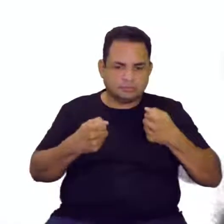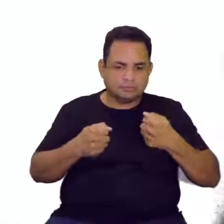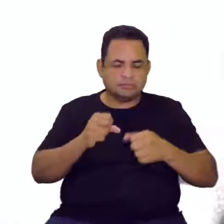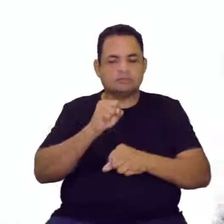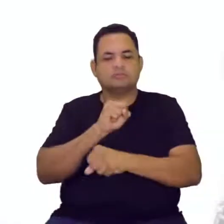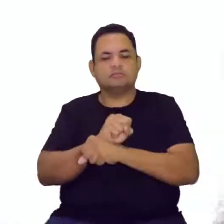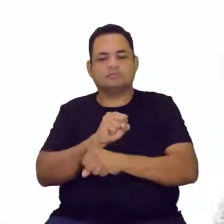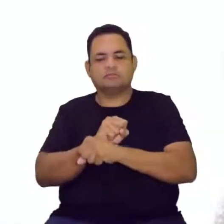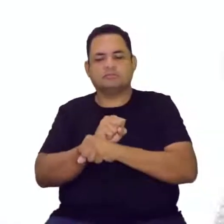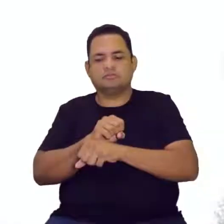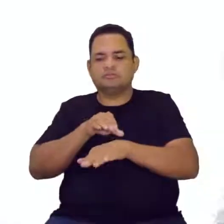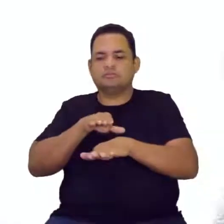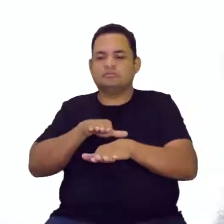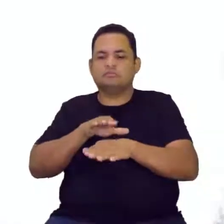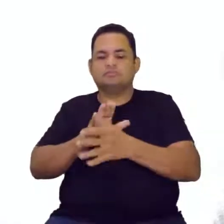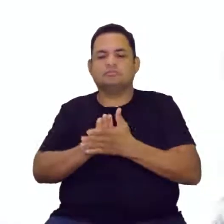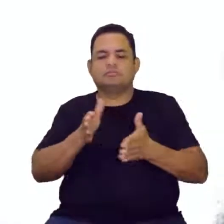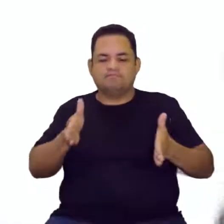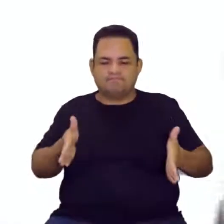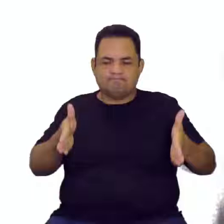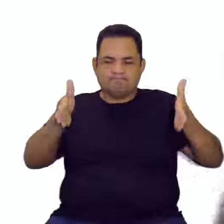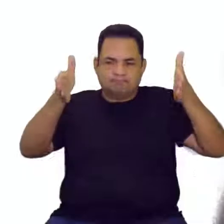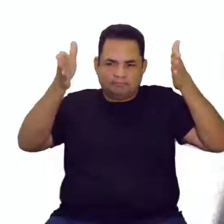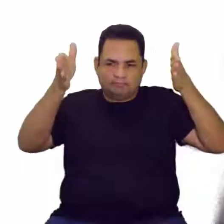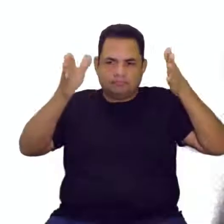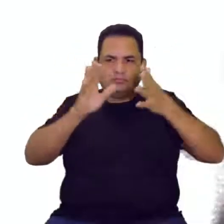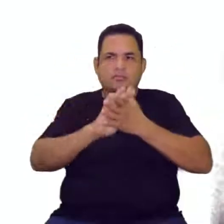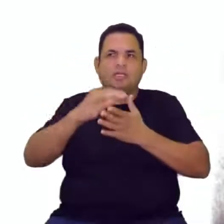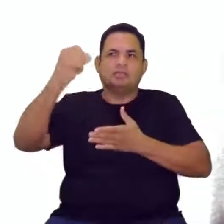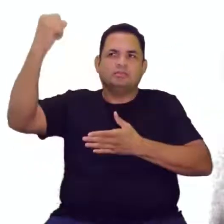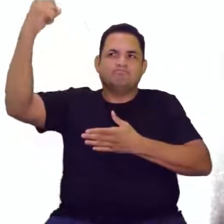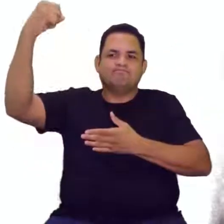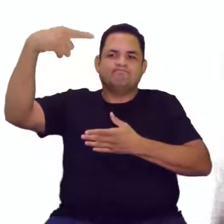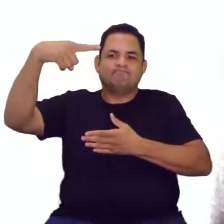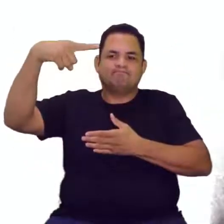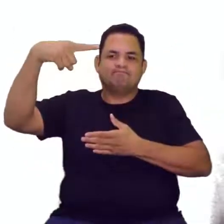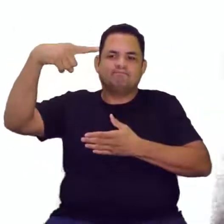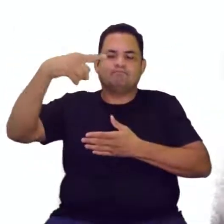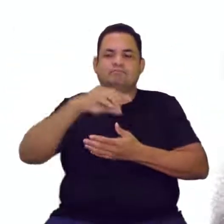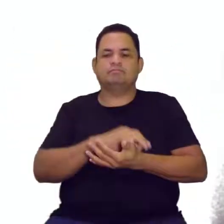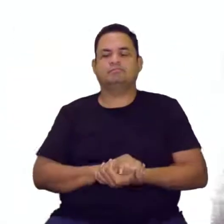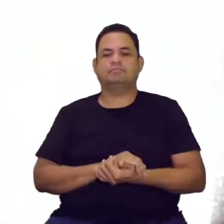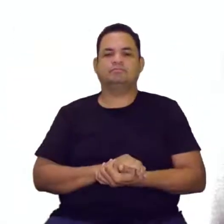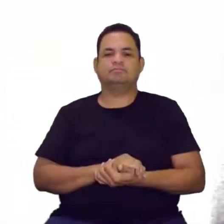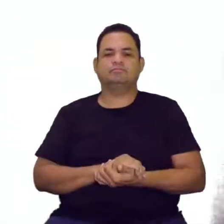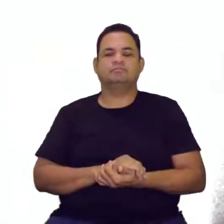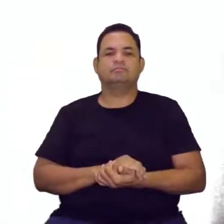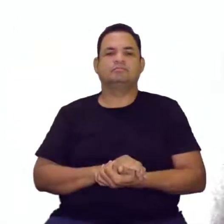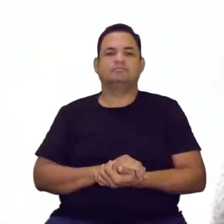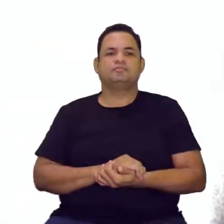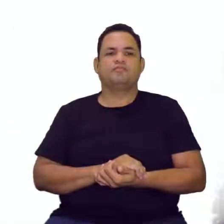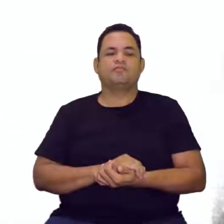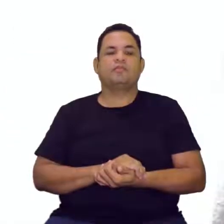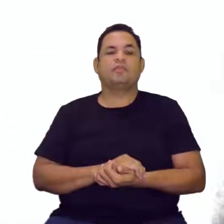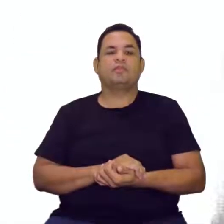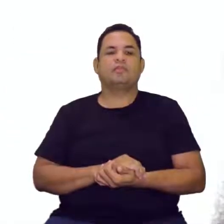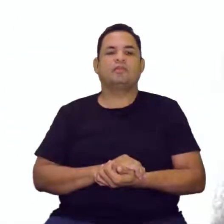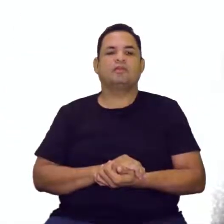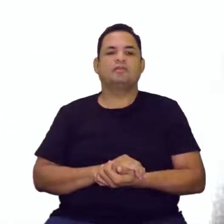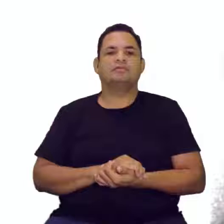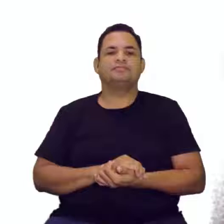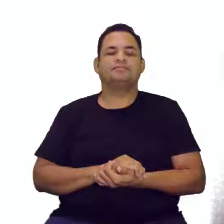num estacionamento, os vidros fechados, e tá um dia de sol. Nossa região quase não tem sol, né? Tá um dia de